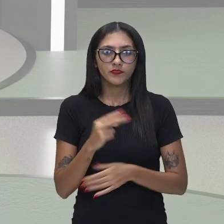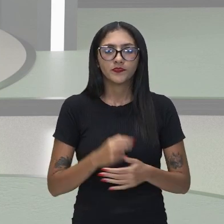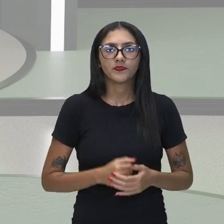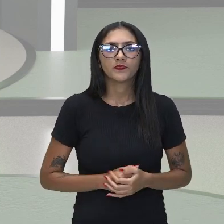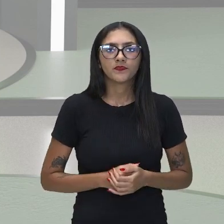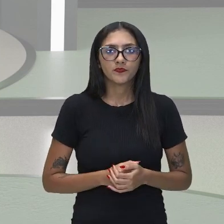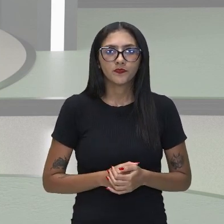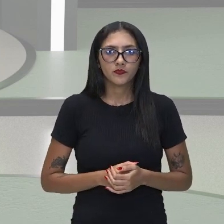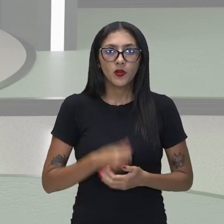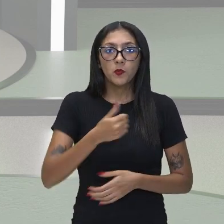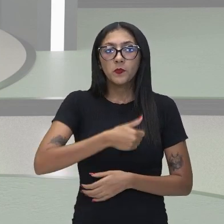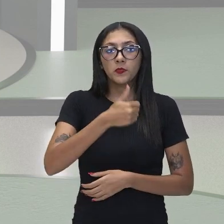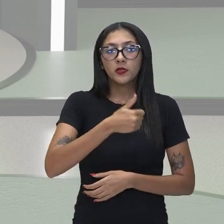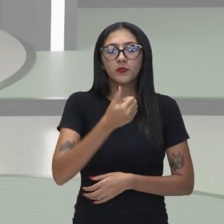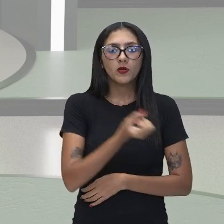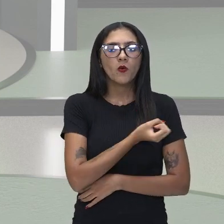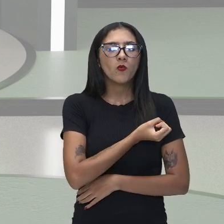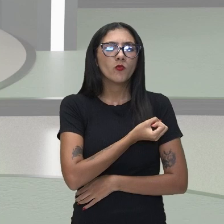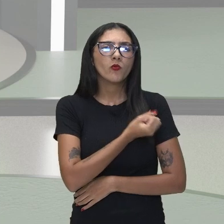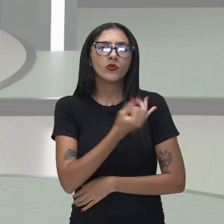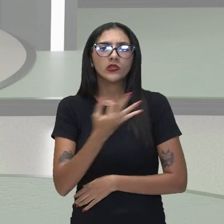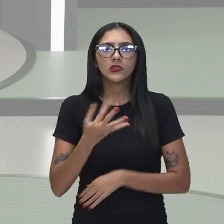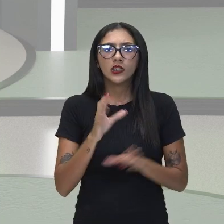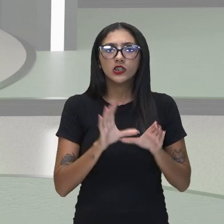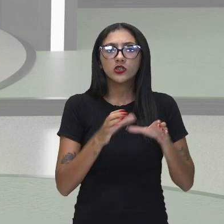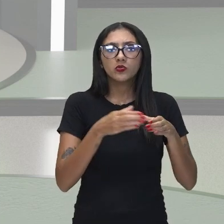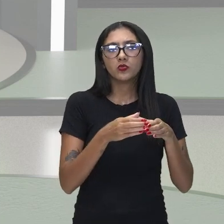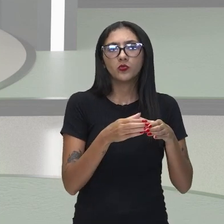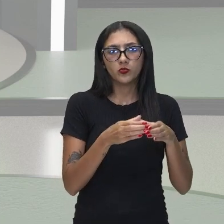à quantidade de grupos hidroxilas, porque